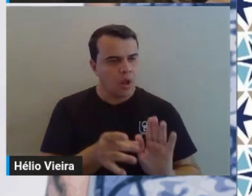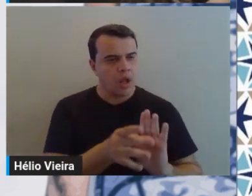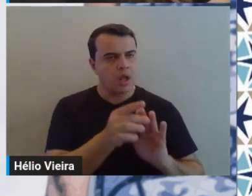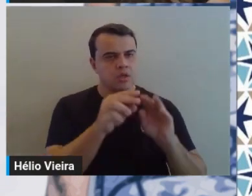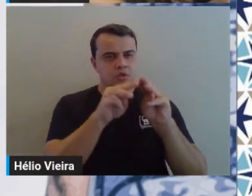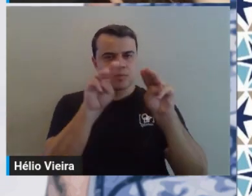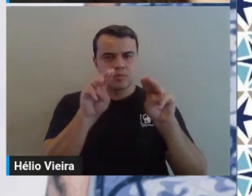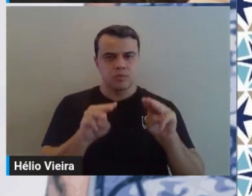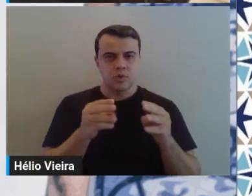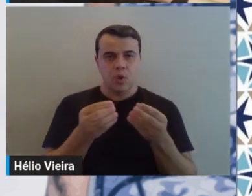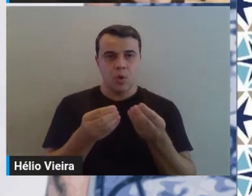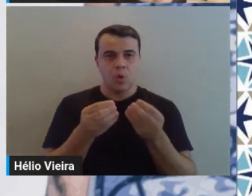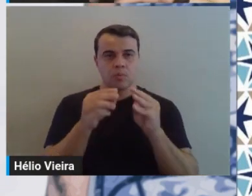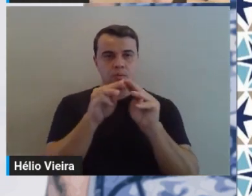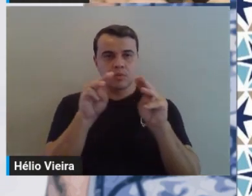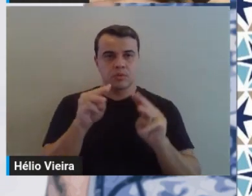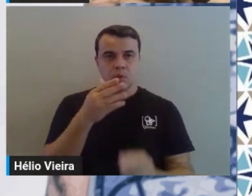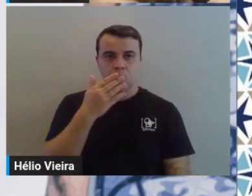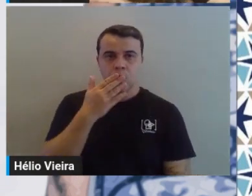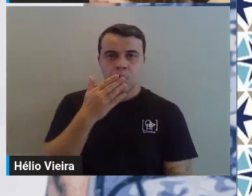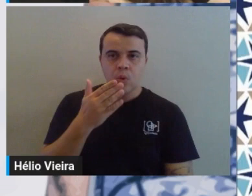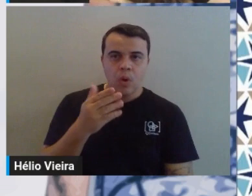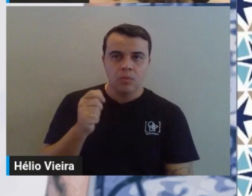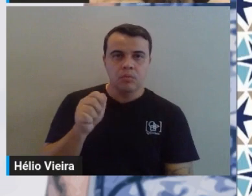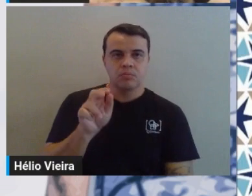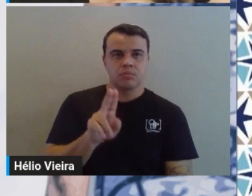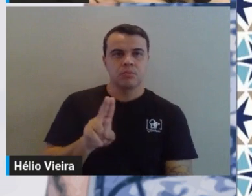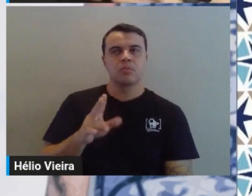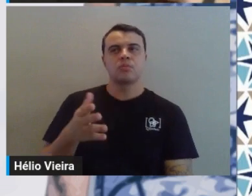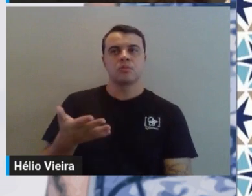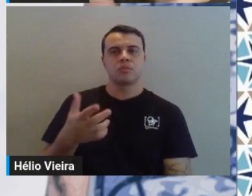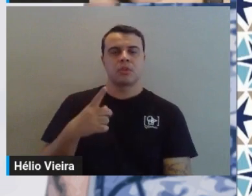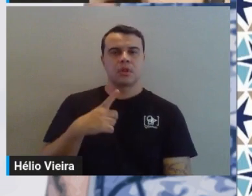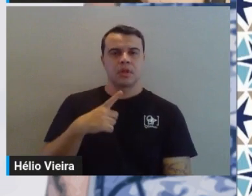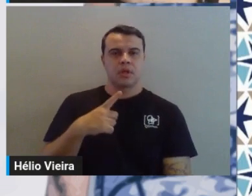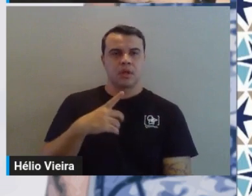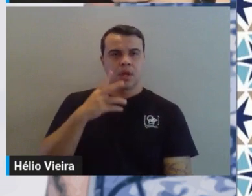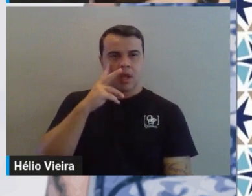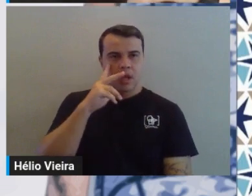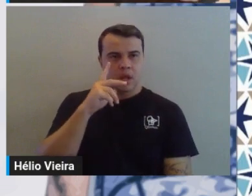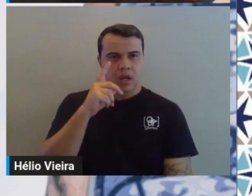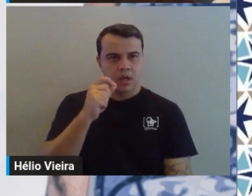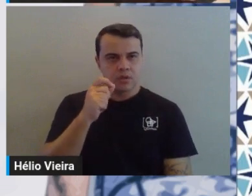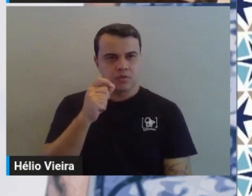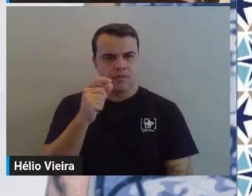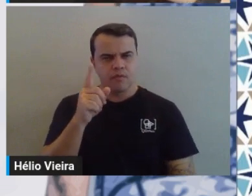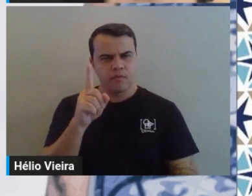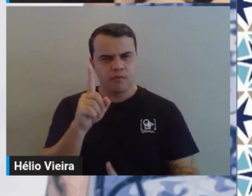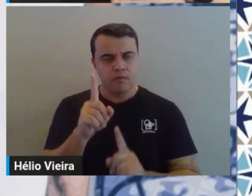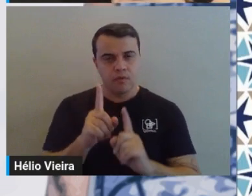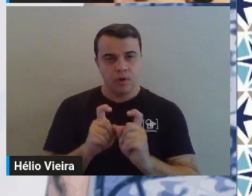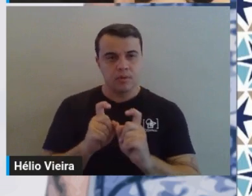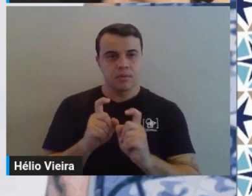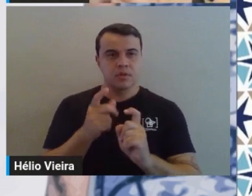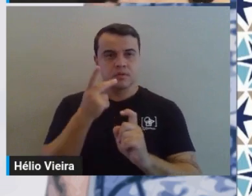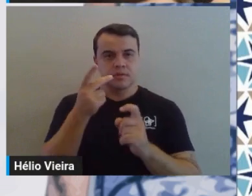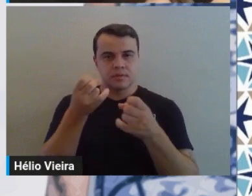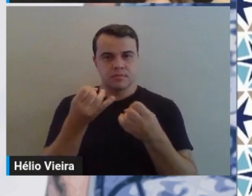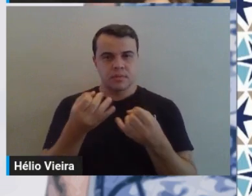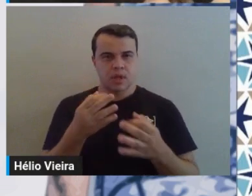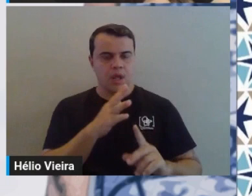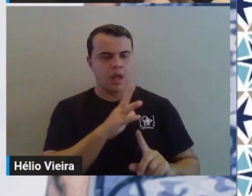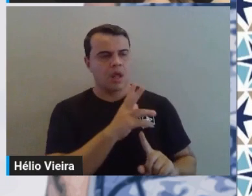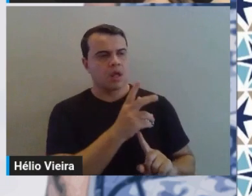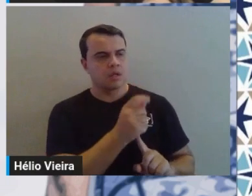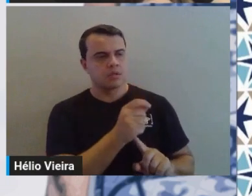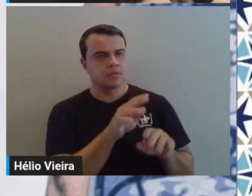Como que seria esse museu? Quais formas eu posso usar nesse museu? Essa questão de formas, a gente fala muito de artes, mas